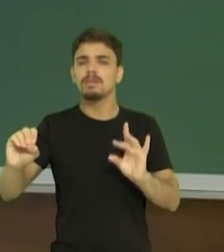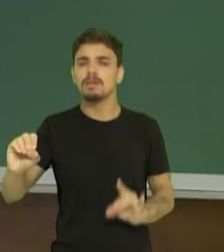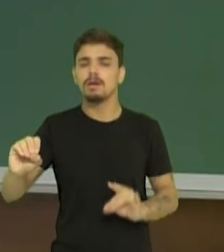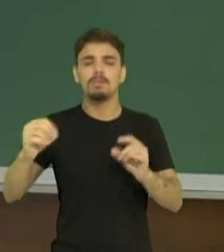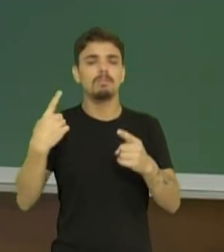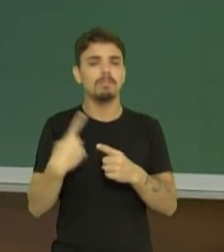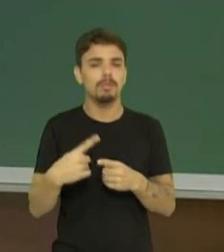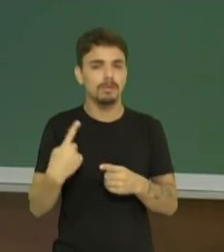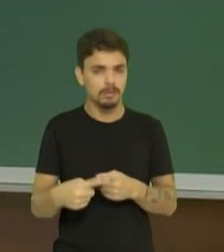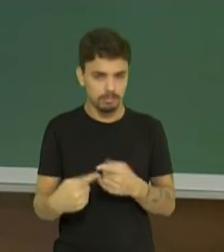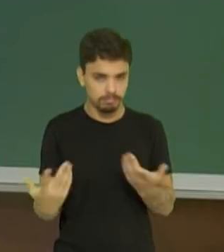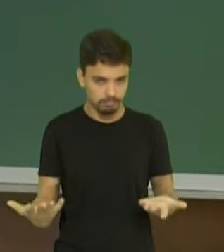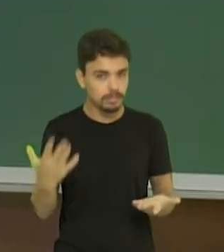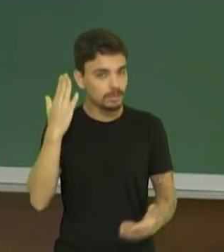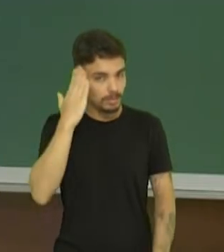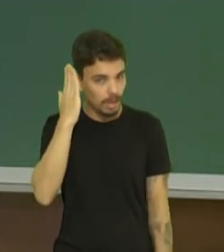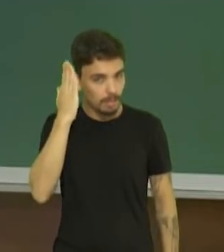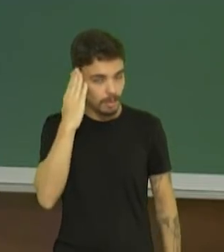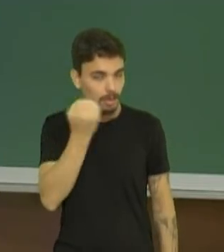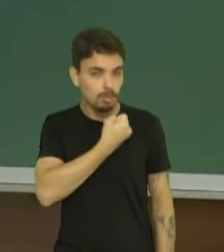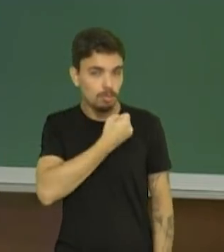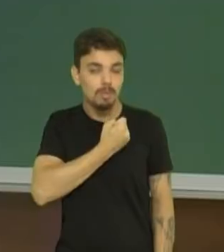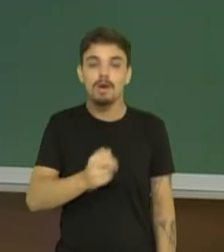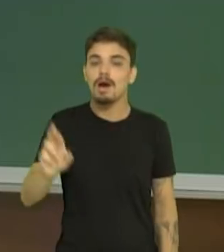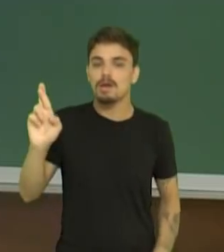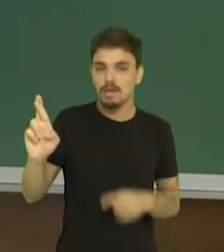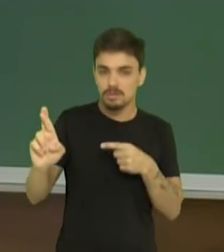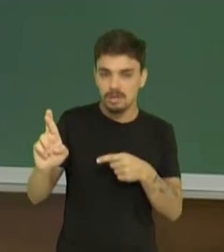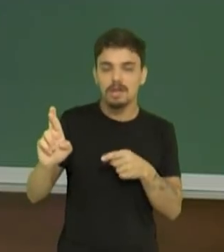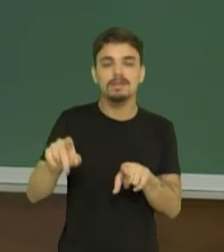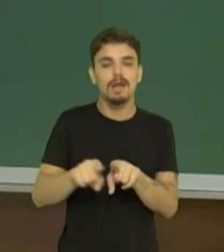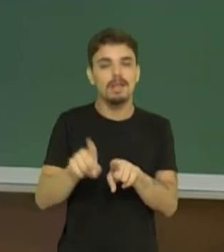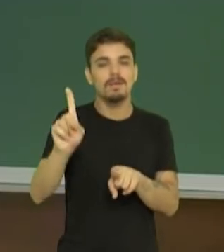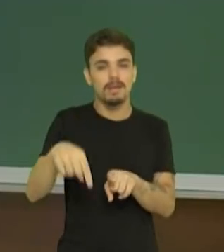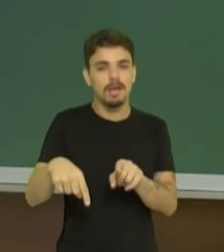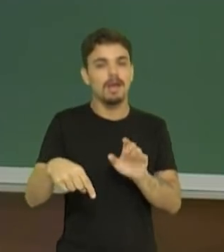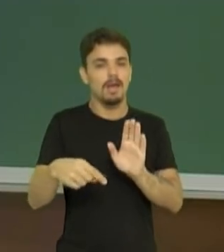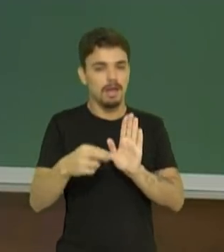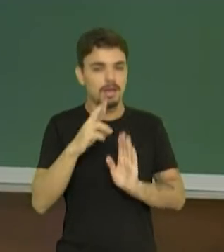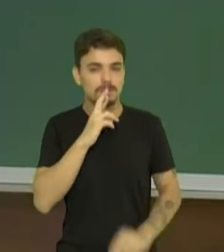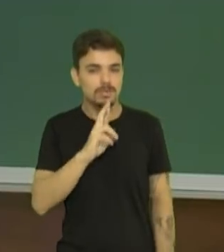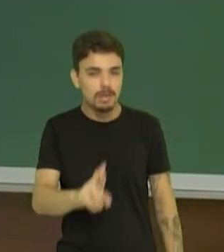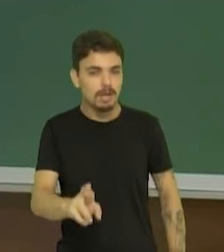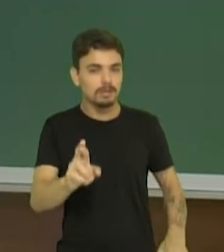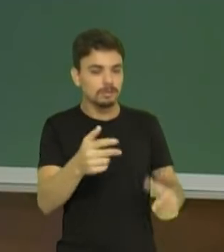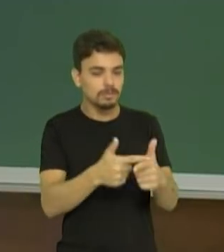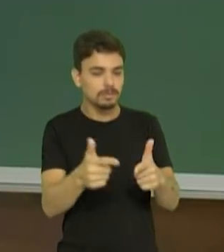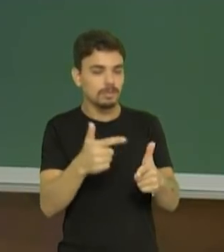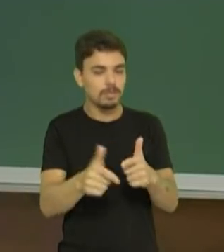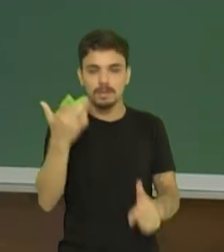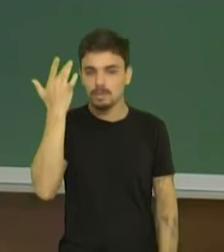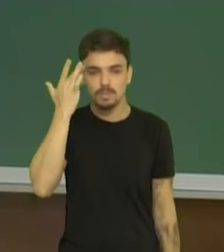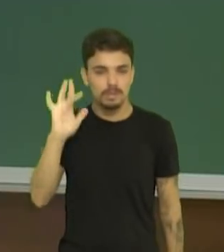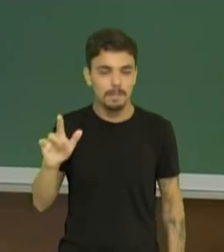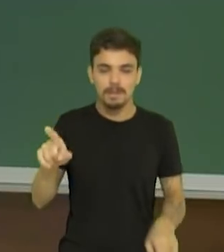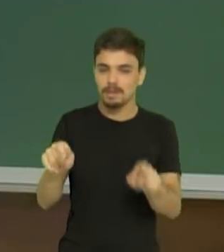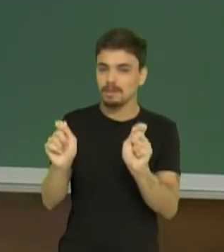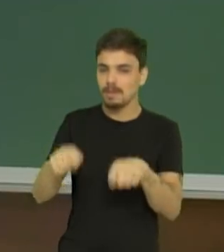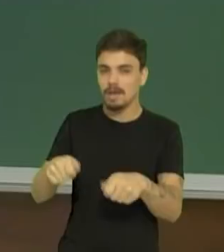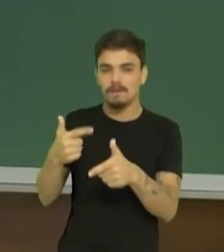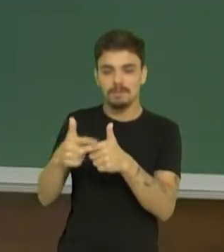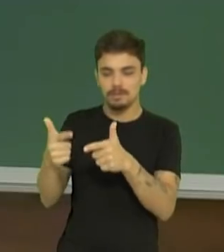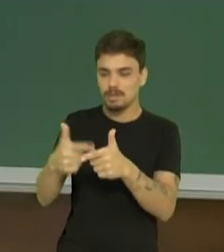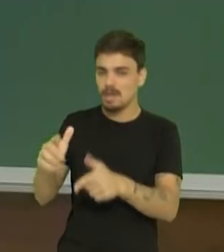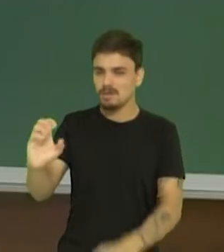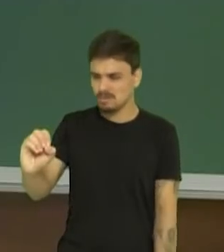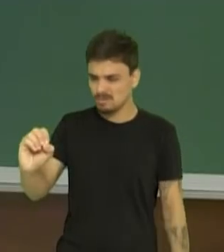vimos que os números racionais, eles são resultados de uma divisão e eu não vou conseguir fazer nenhuma divisão por zero, isso não